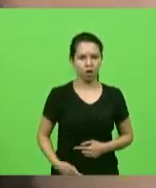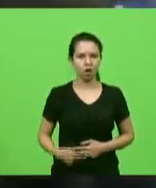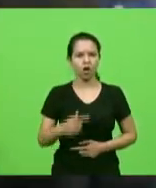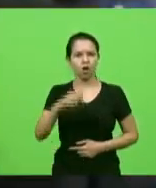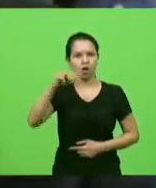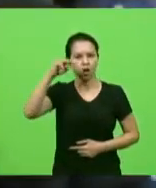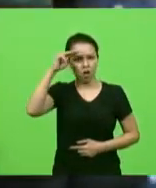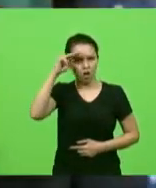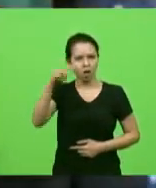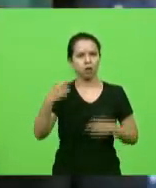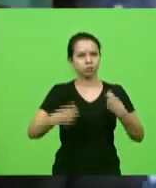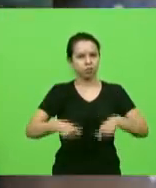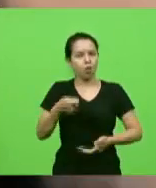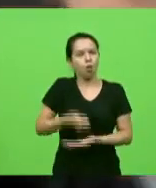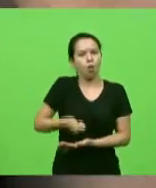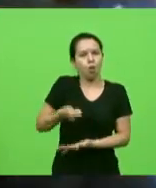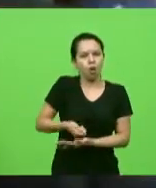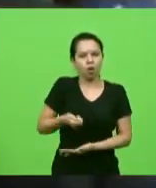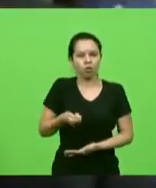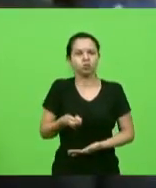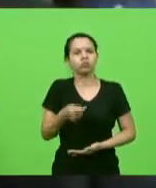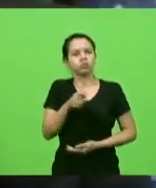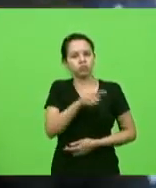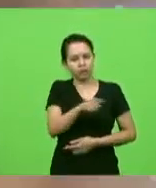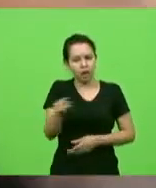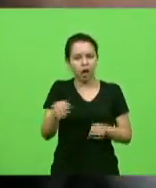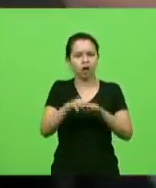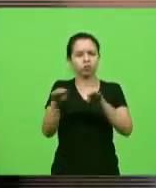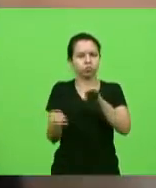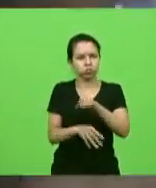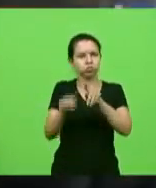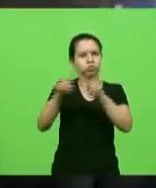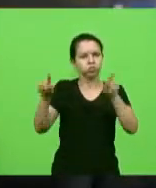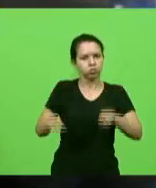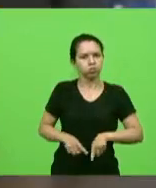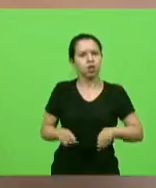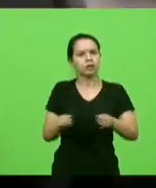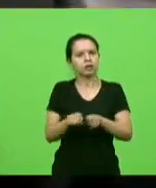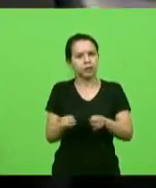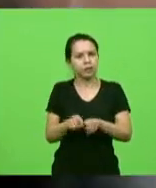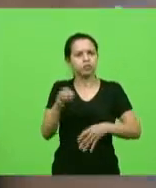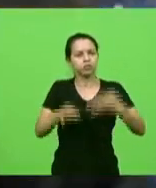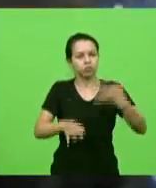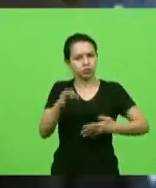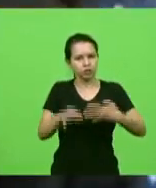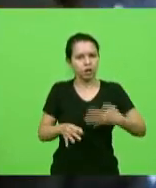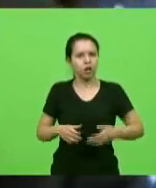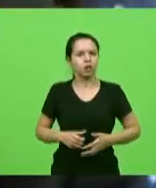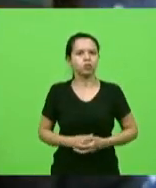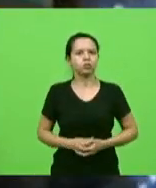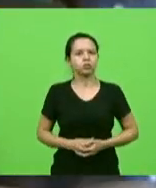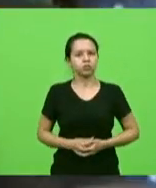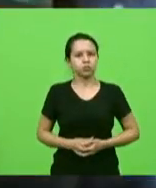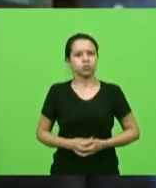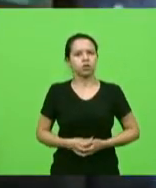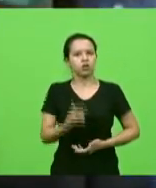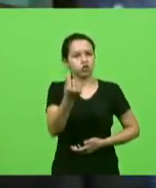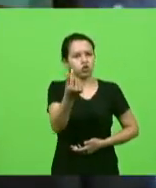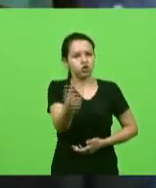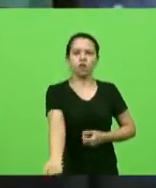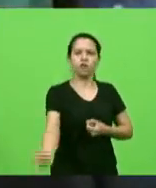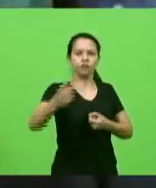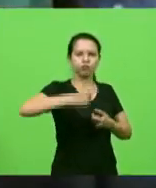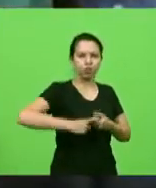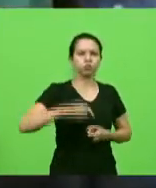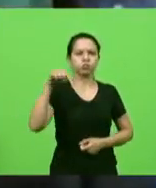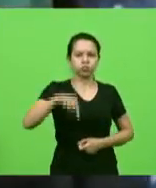tem a obrigação de cobrar os seus subordinados junto ao judiciário a excessiva vinda desse